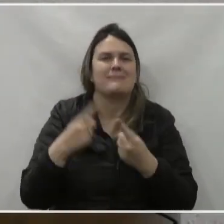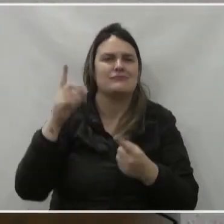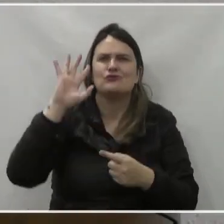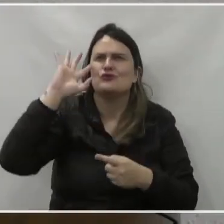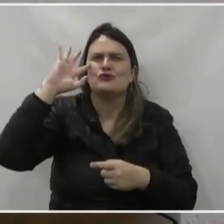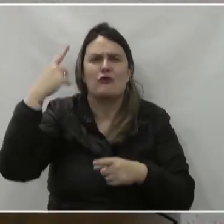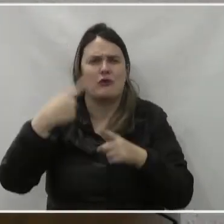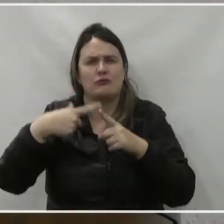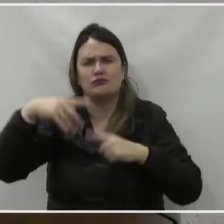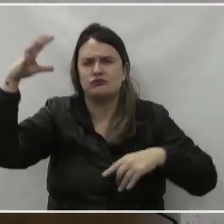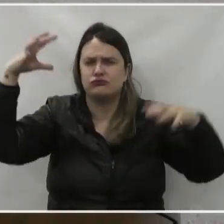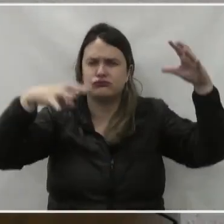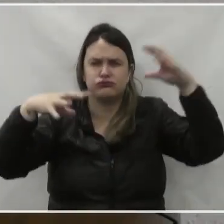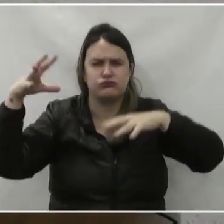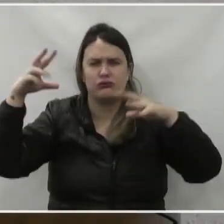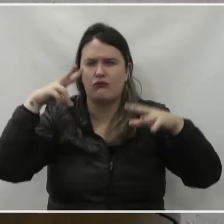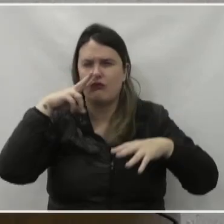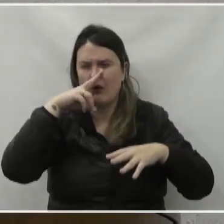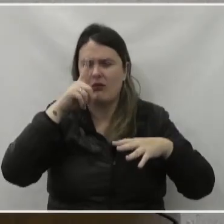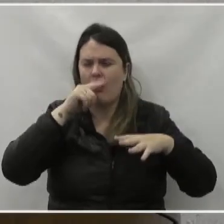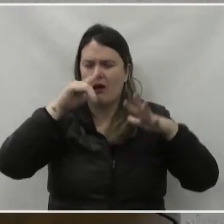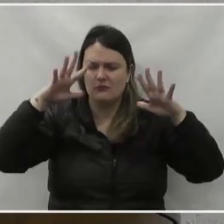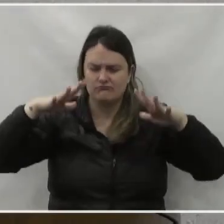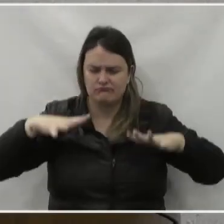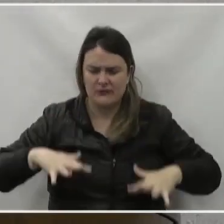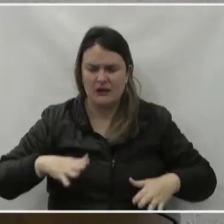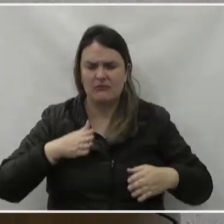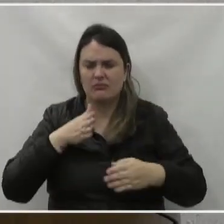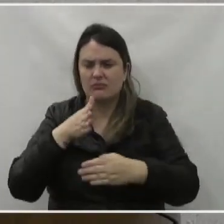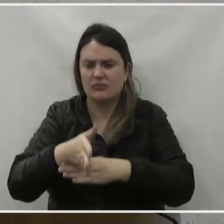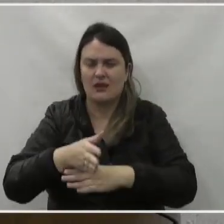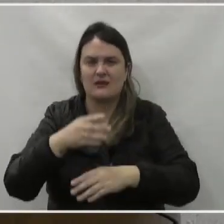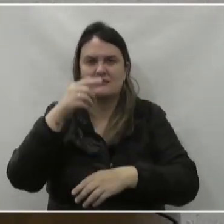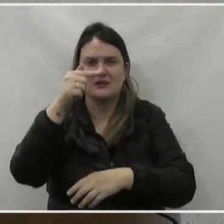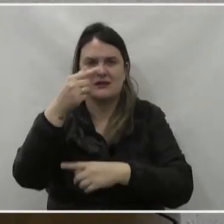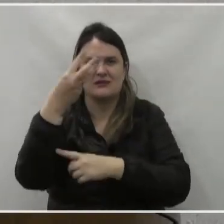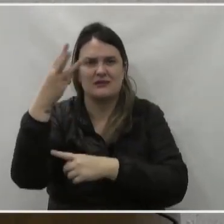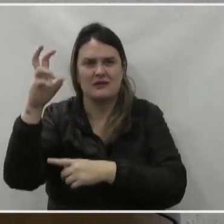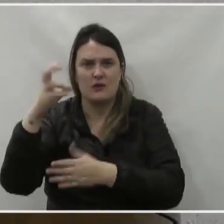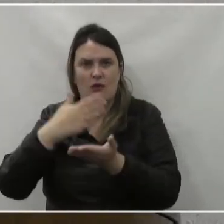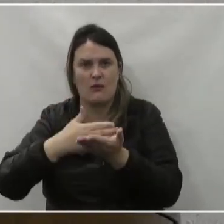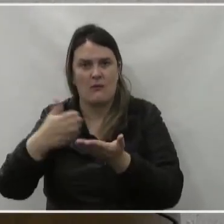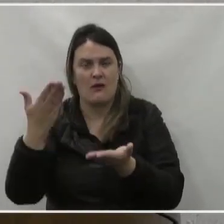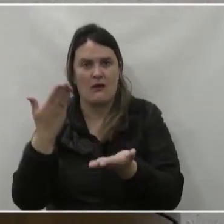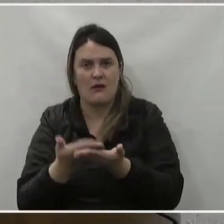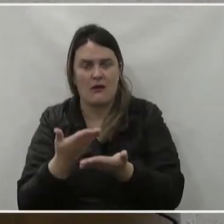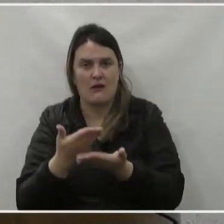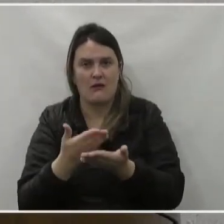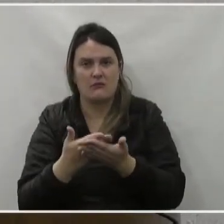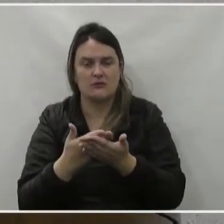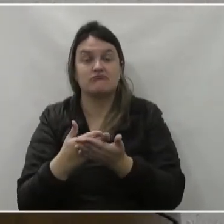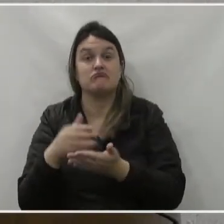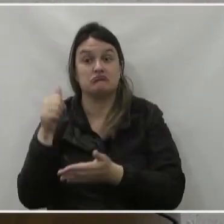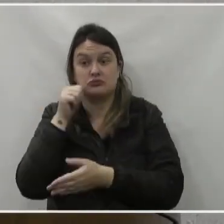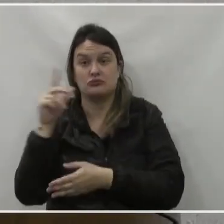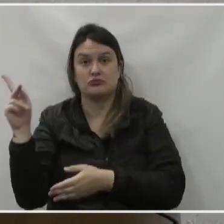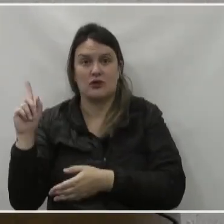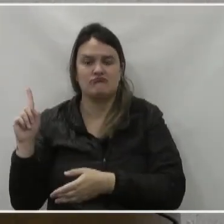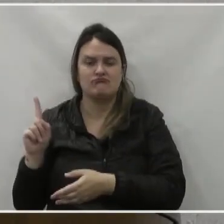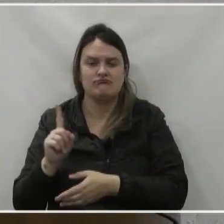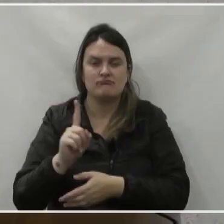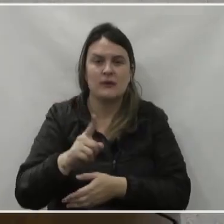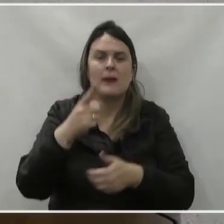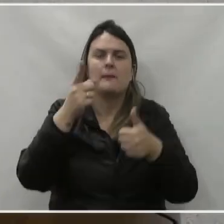pela força da chuva. Entram na sala às 7h35, início da aula. Entra a professora e